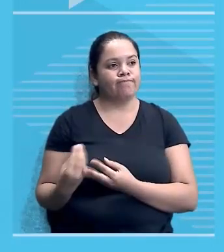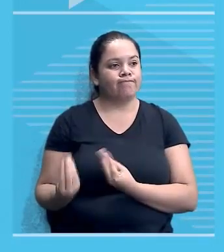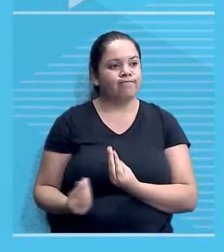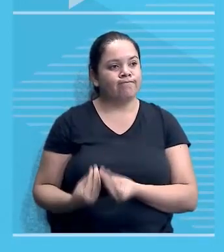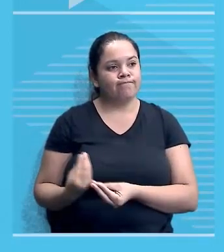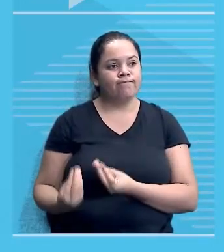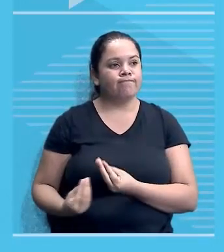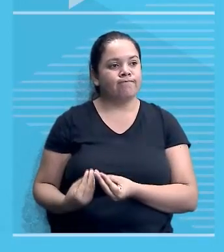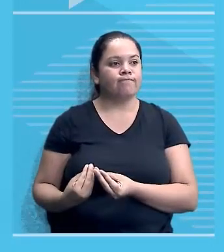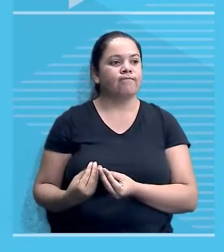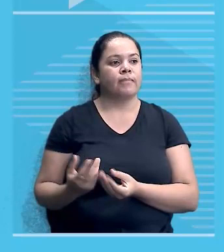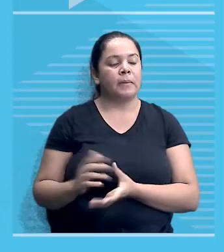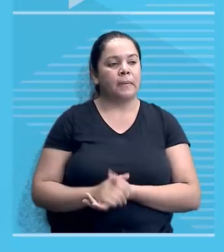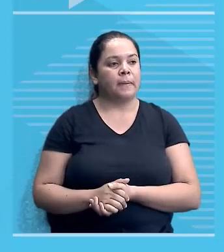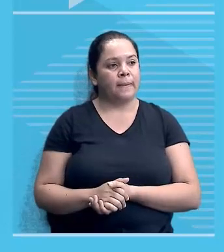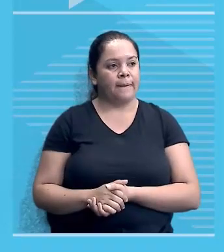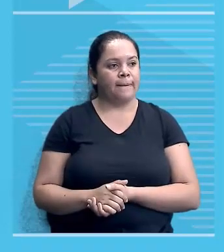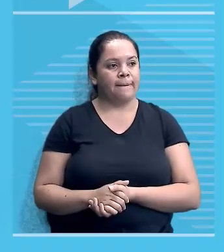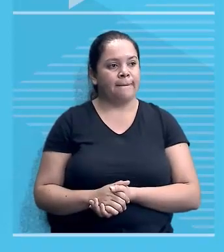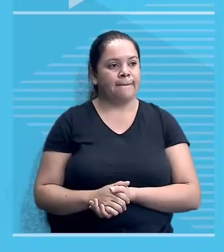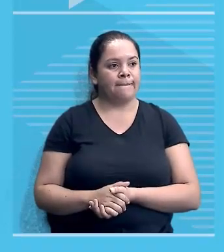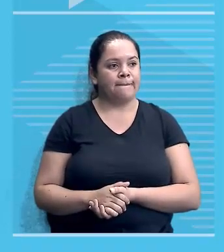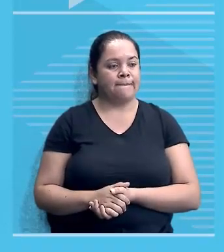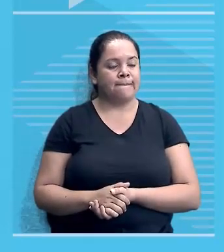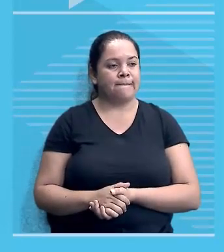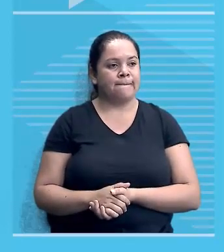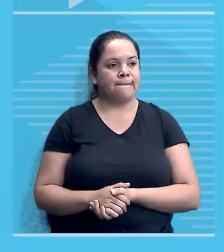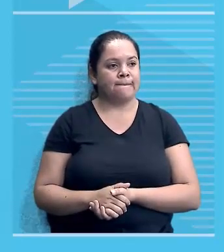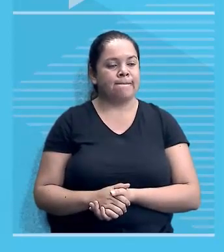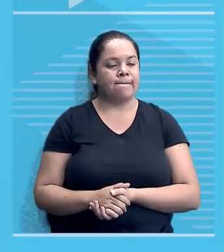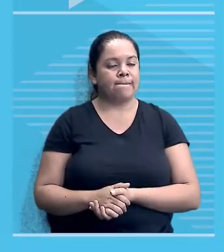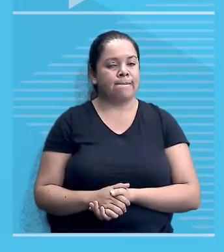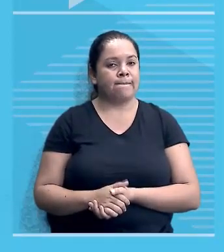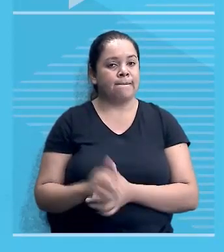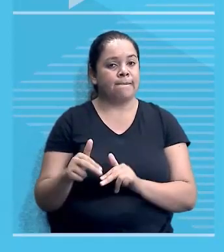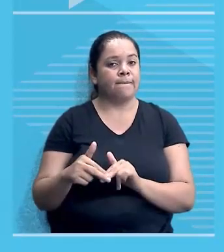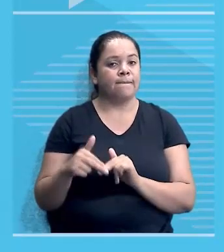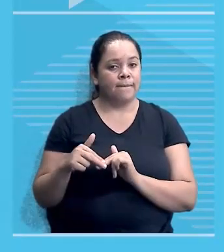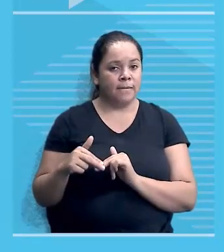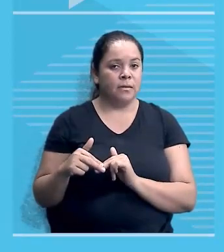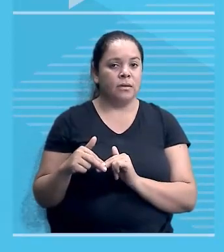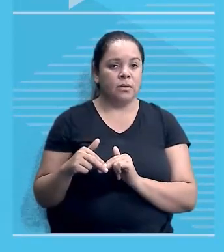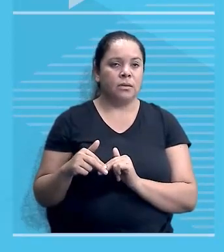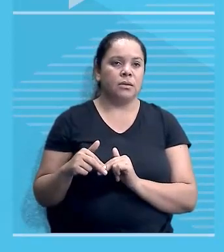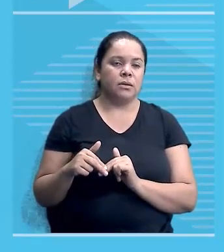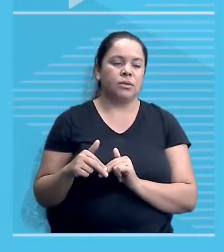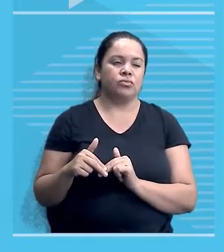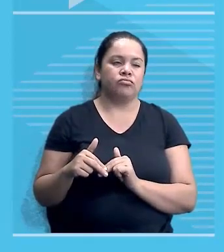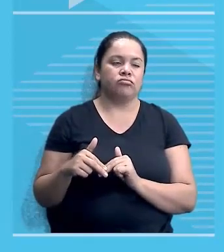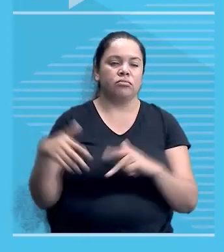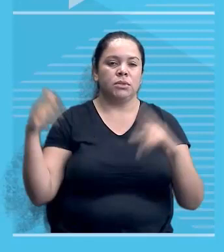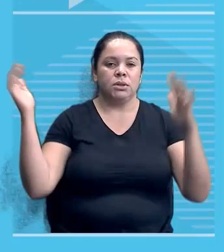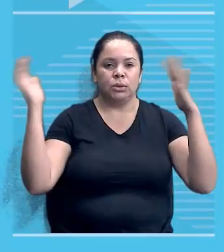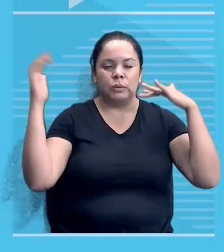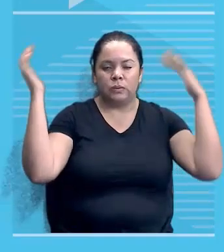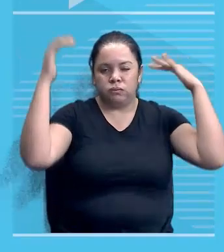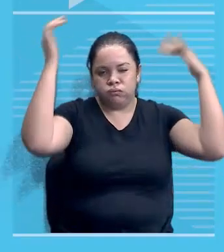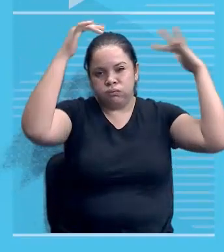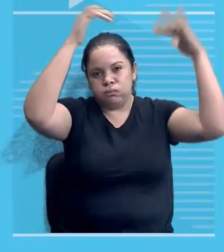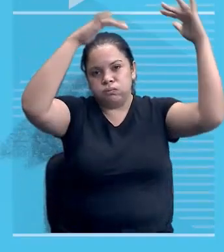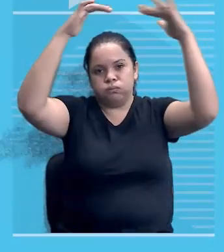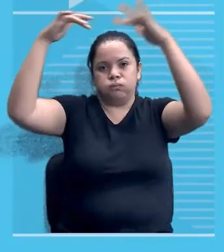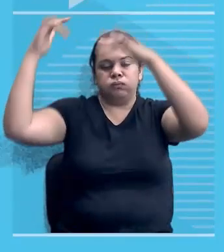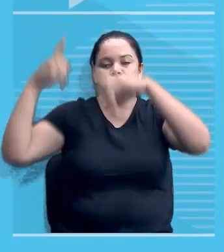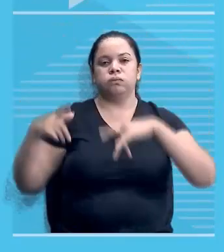essas grandes mudanças né que andam ocorrendo no clima vem ocasionando né chuvas bem intensas né causando aí